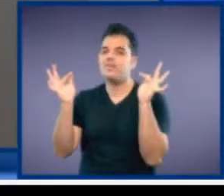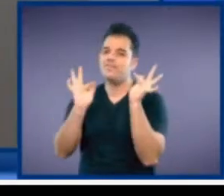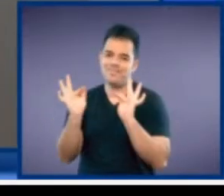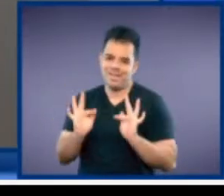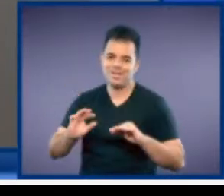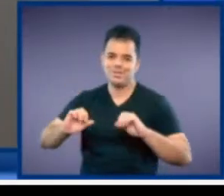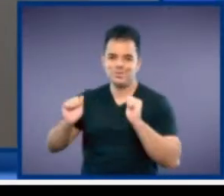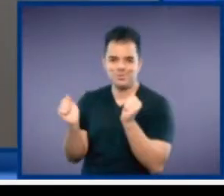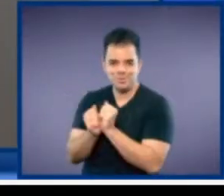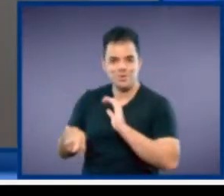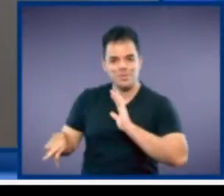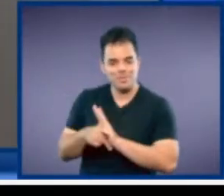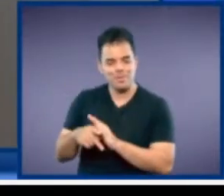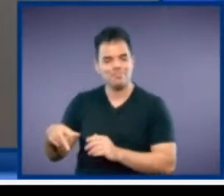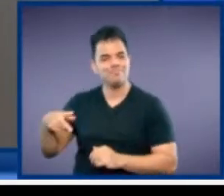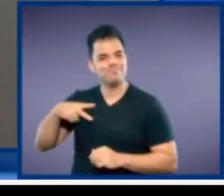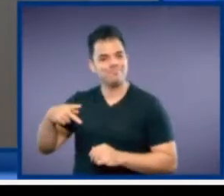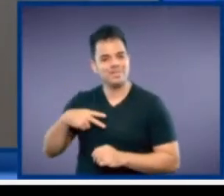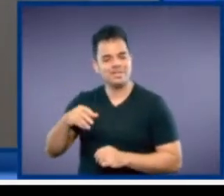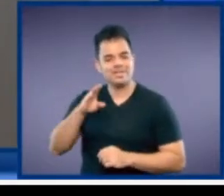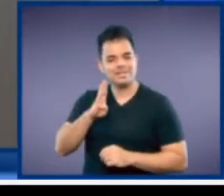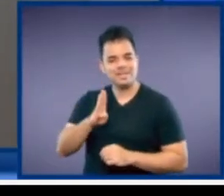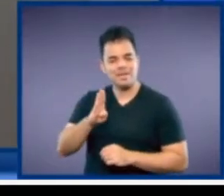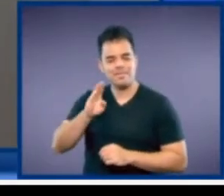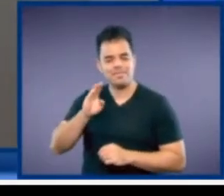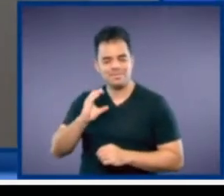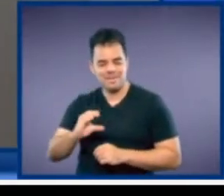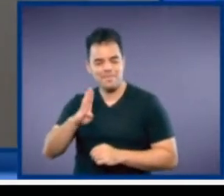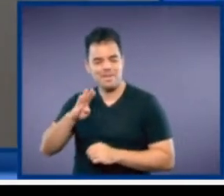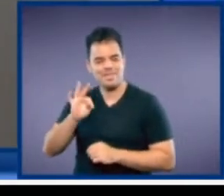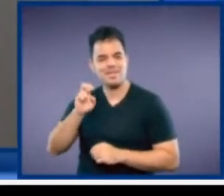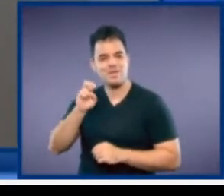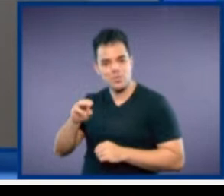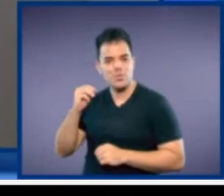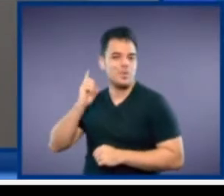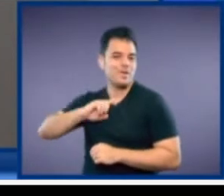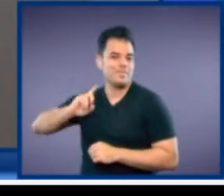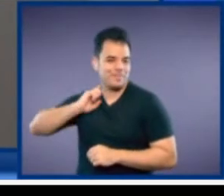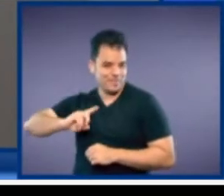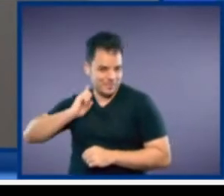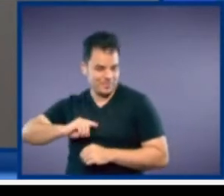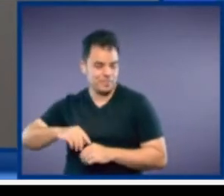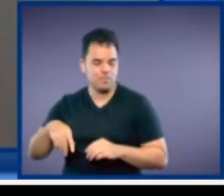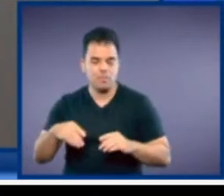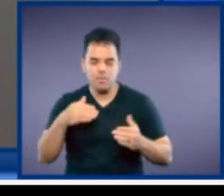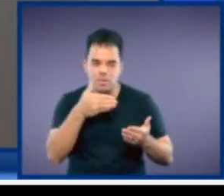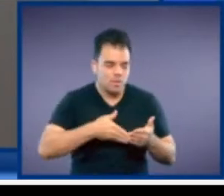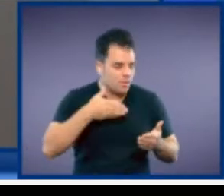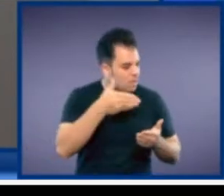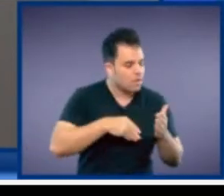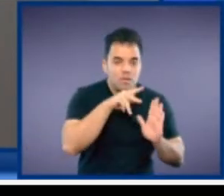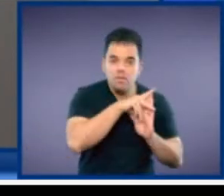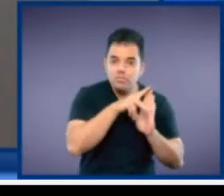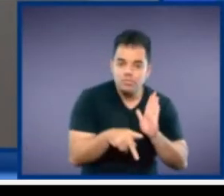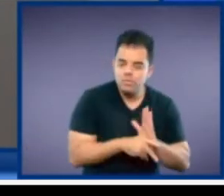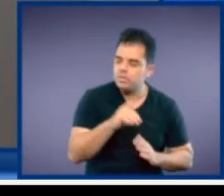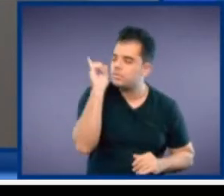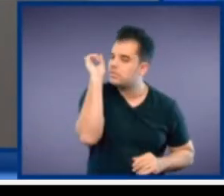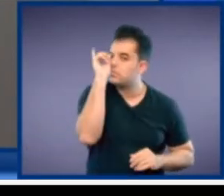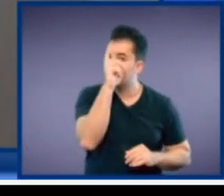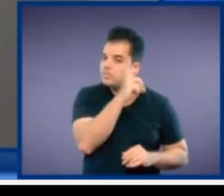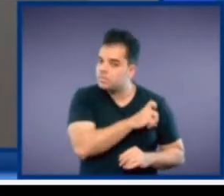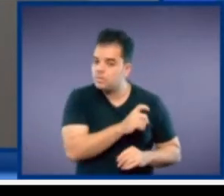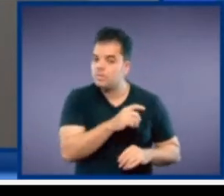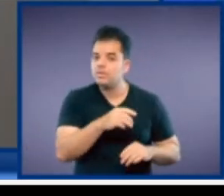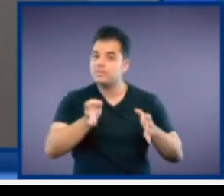de privatização da CBTU-MG. Trata-se de um projeto tão desafiador, mas que certamente será